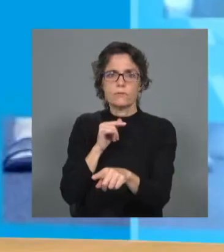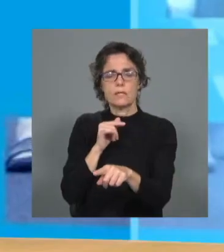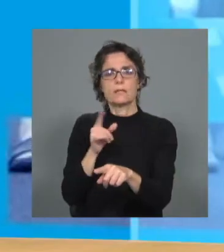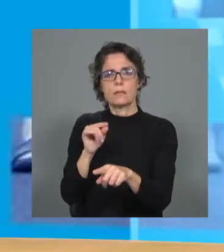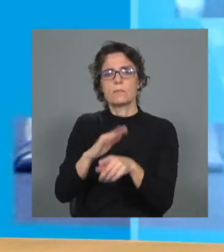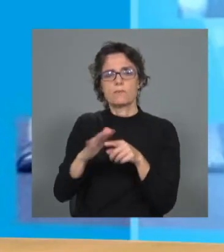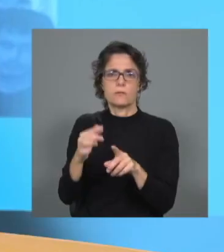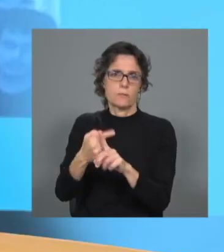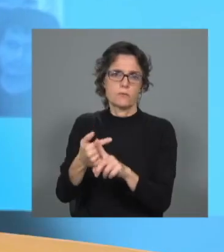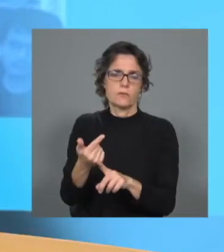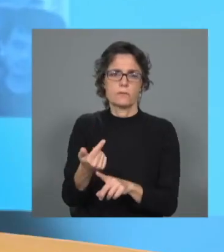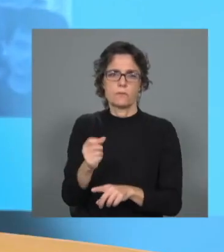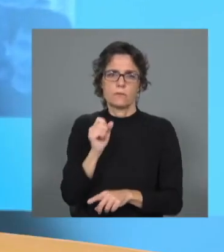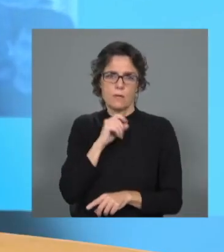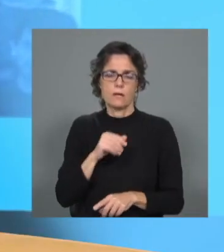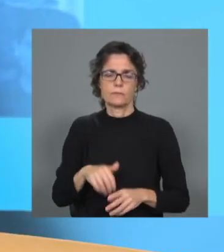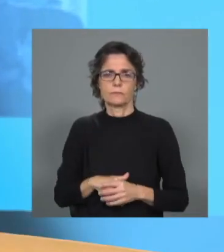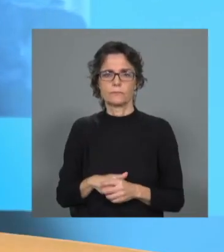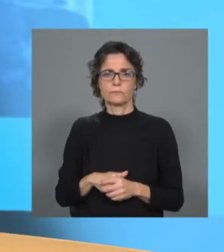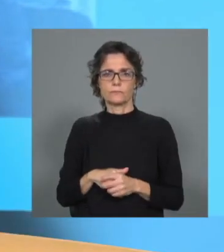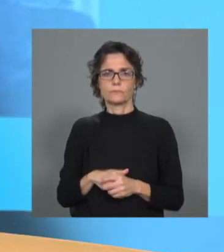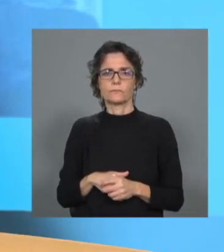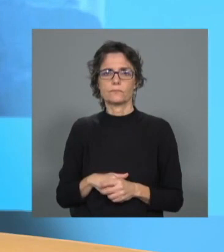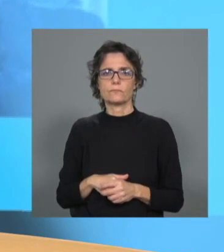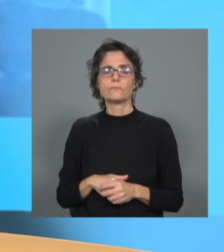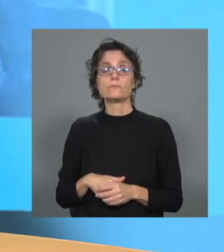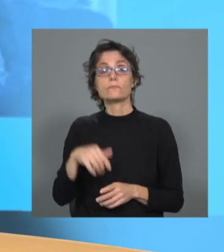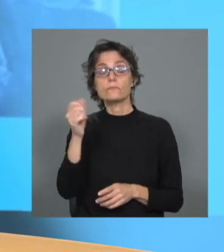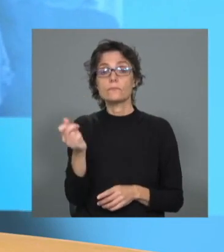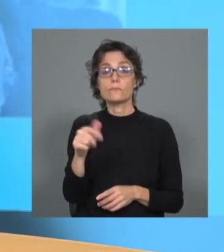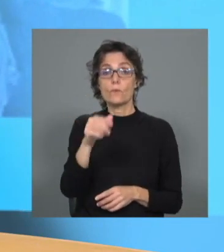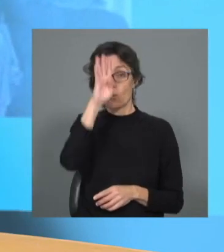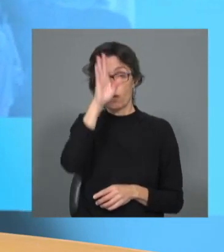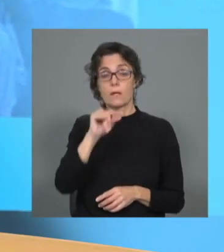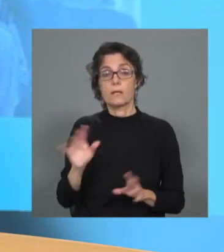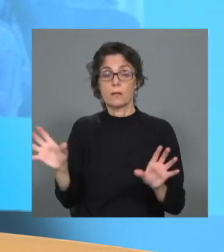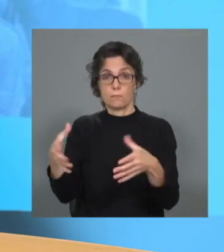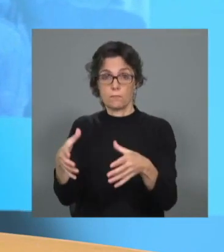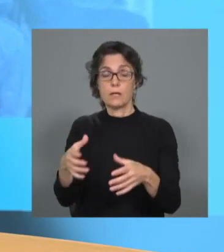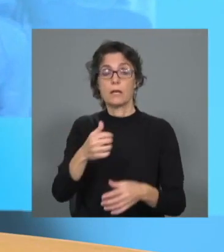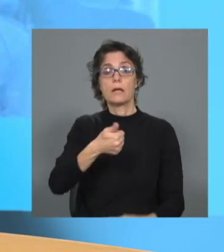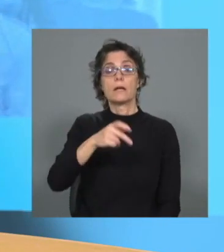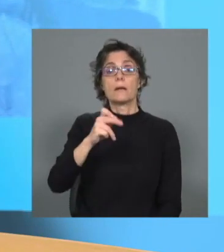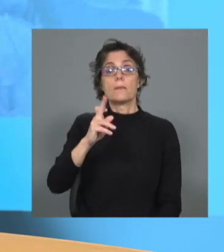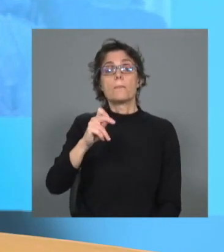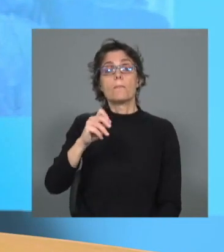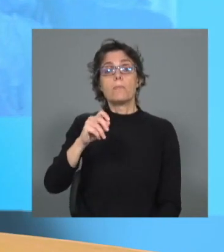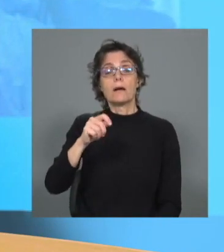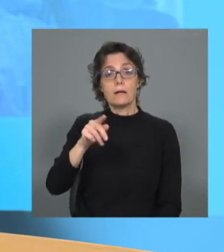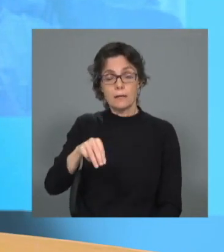nenhuma. No Bahrein, o Papa Francisco também se encontrou com a comunidade católica, local,